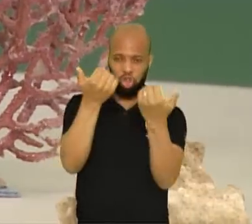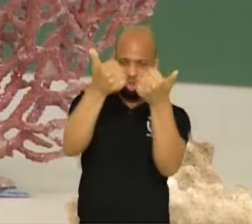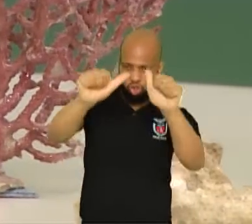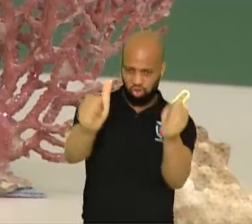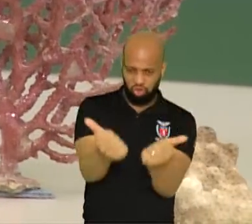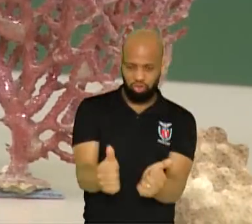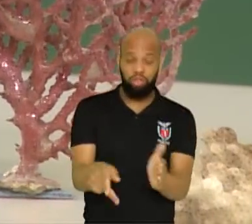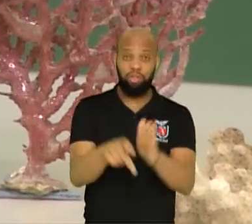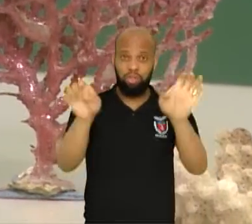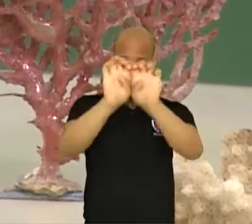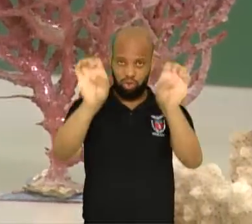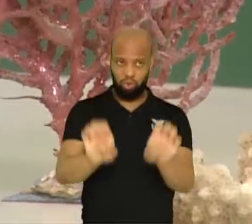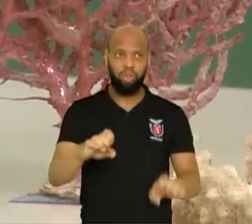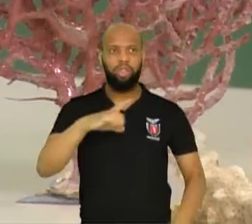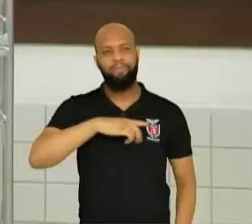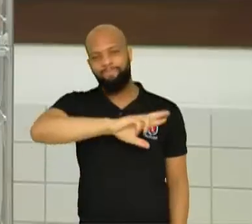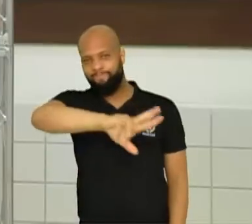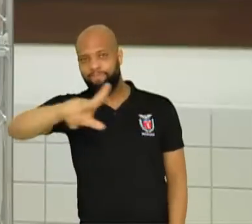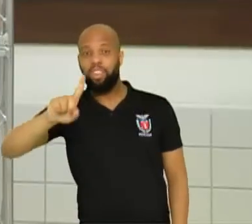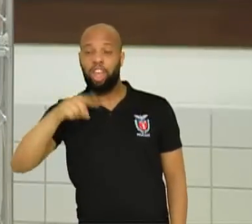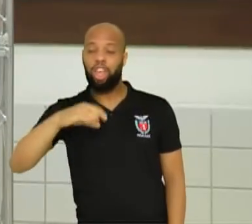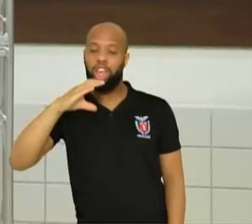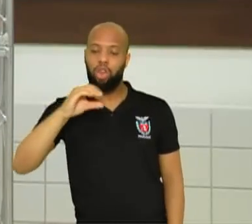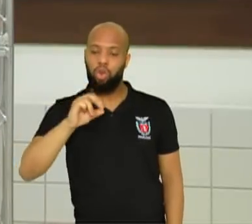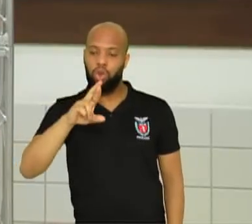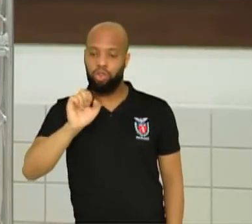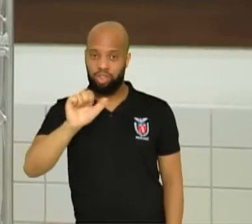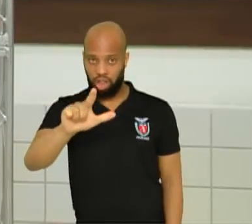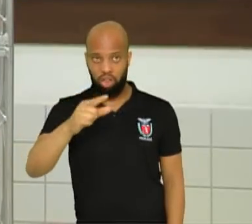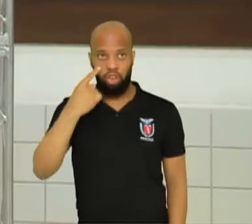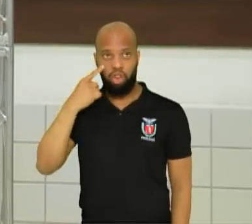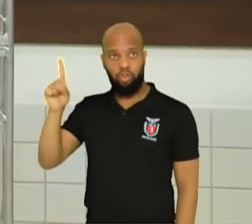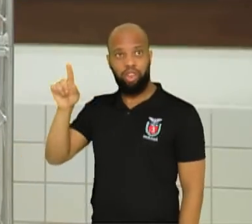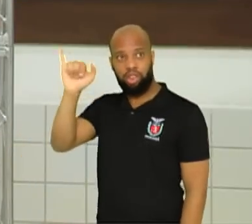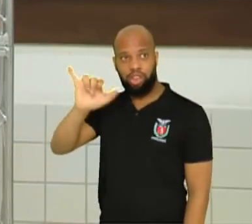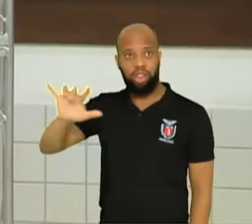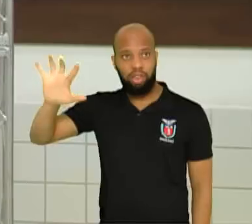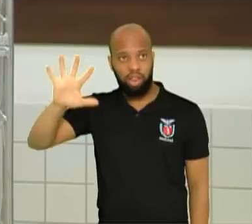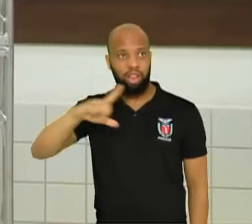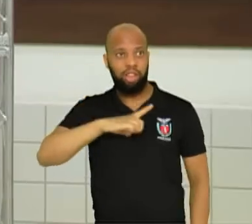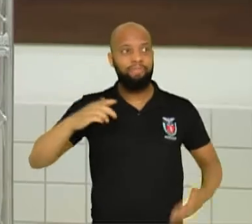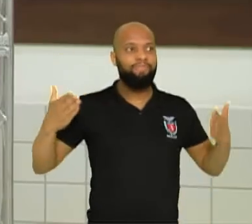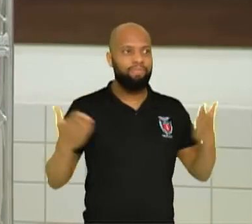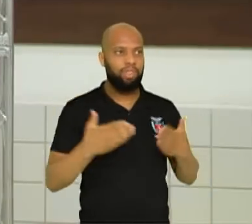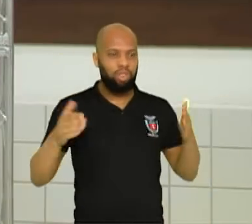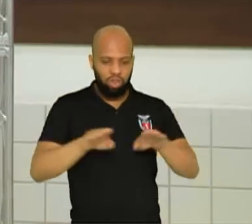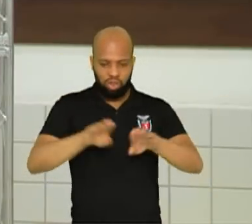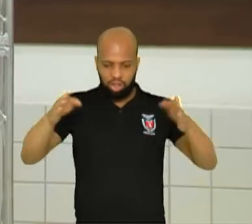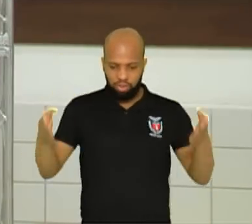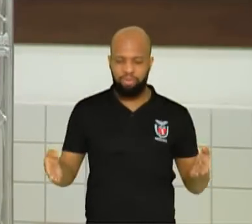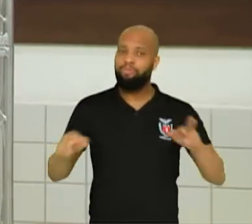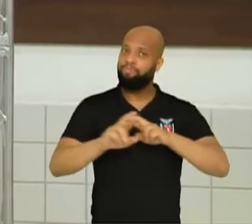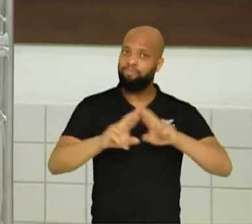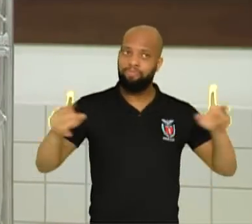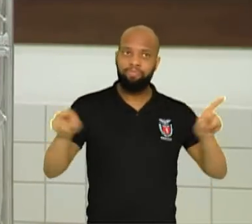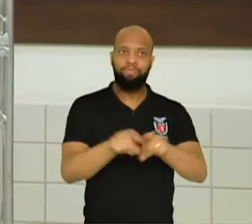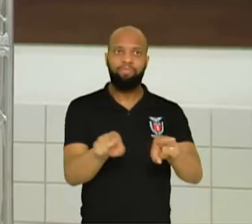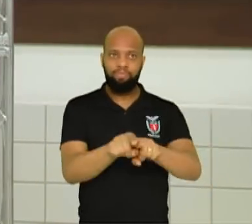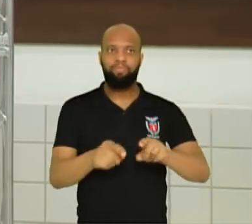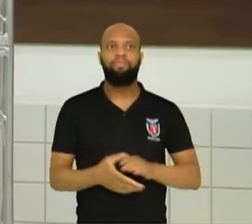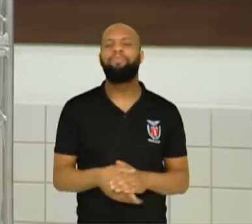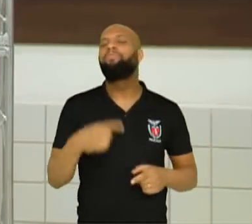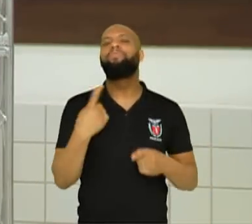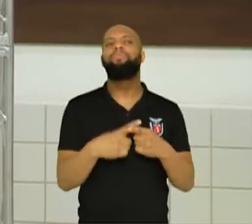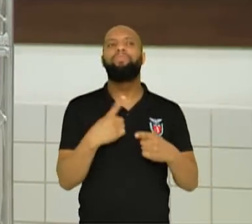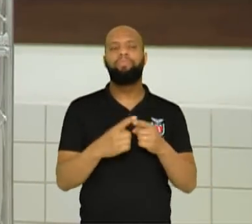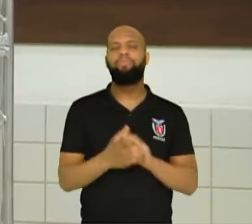formatos na estrutura deles. Se vocês analisarem o coral que tem na imagem e o coral que está aqui em cima da mesa, vocês vão ver que é diferente também.